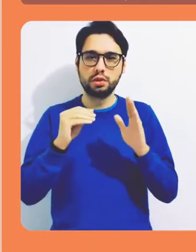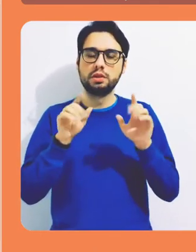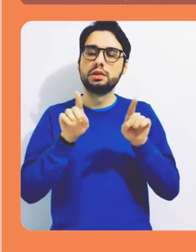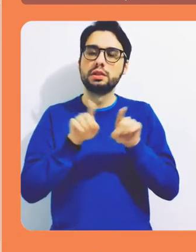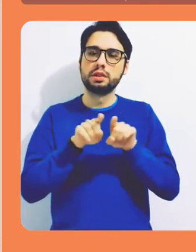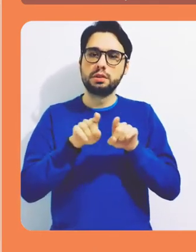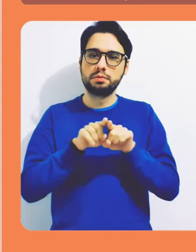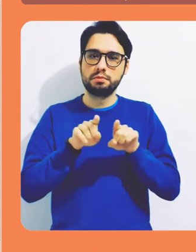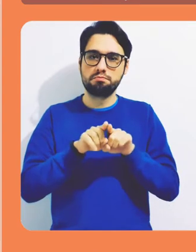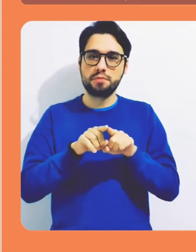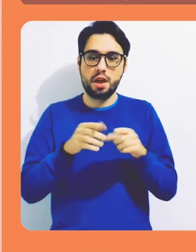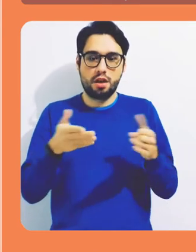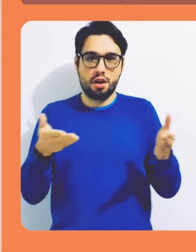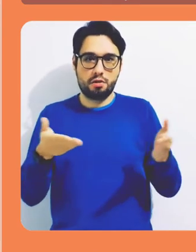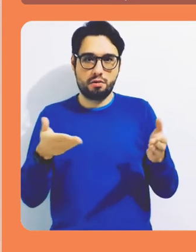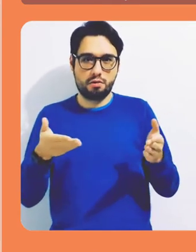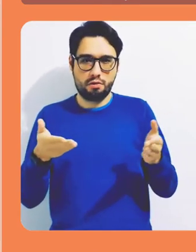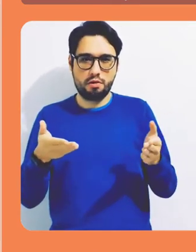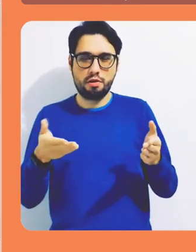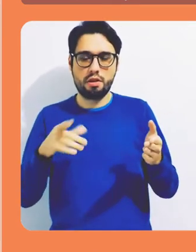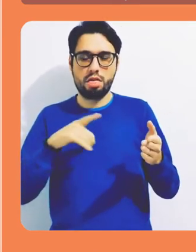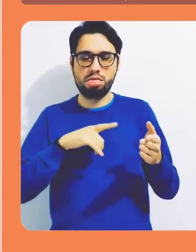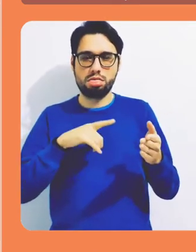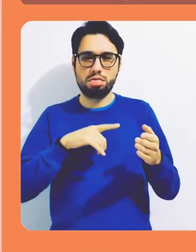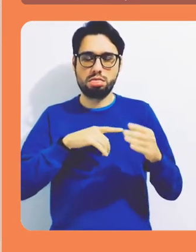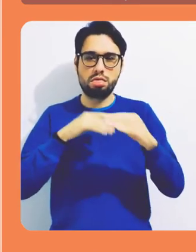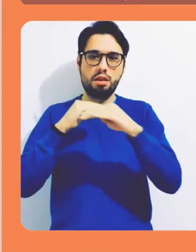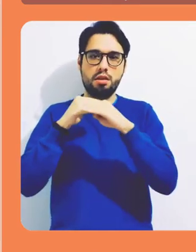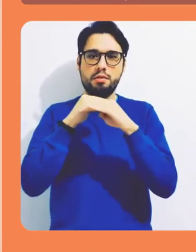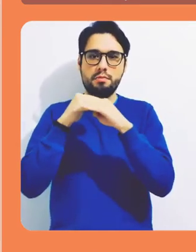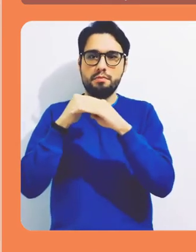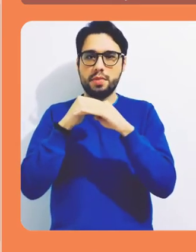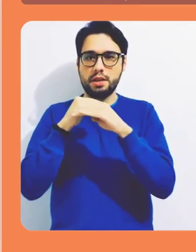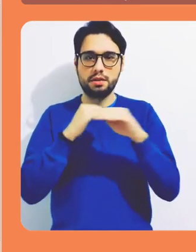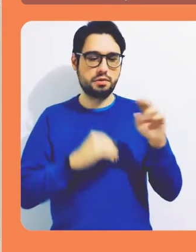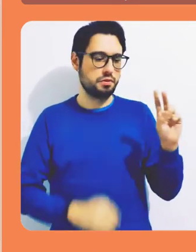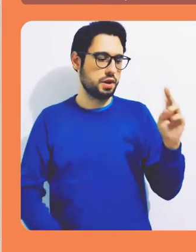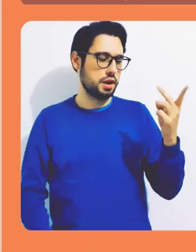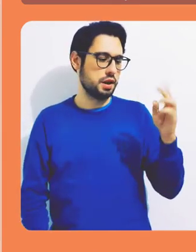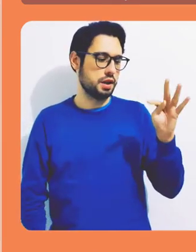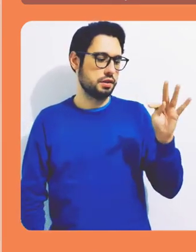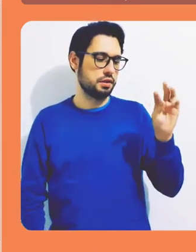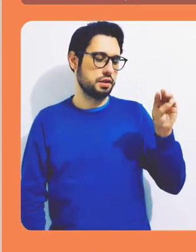no HTML Atom. E se eu não me engano, esse HTML Atom vai ser